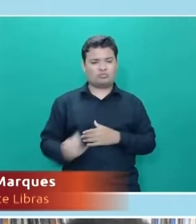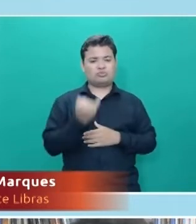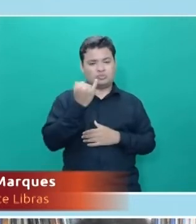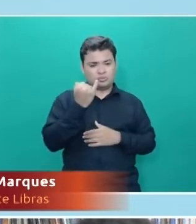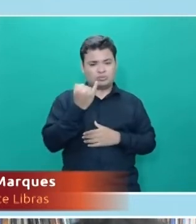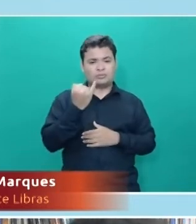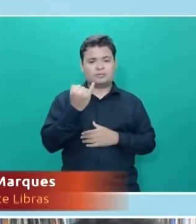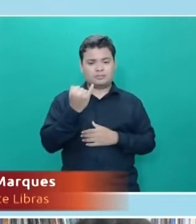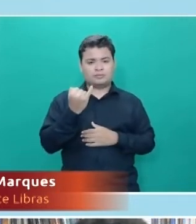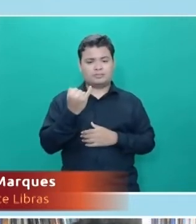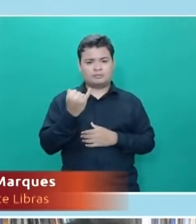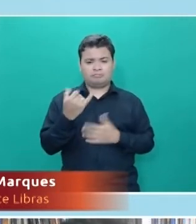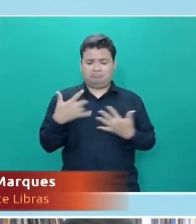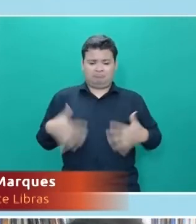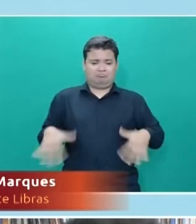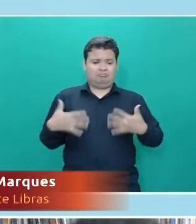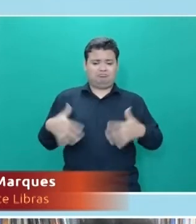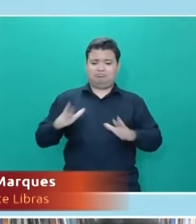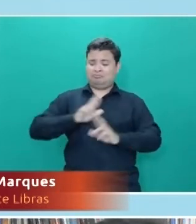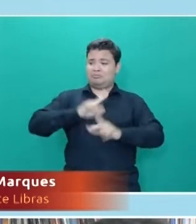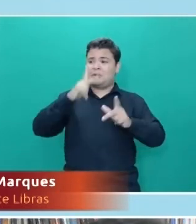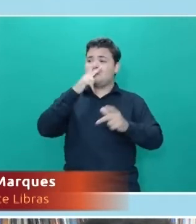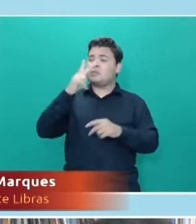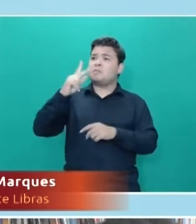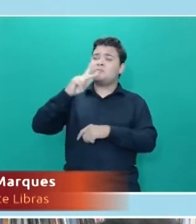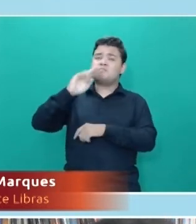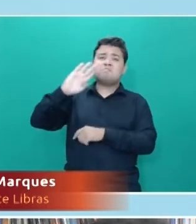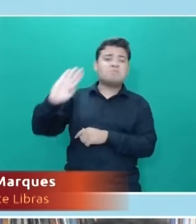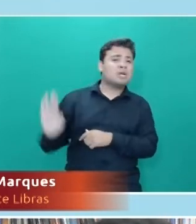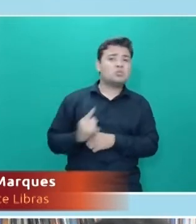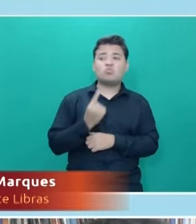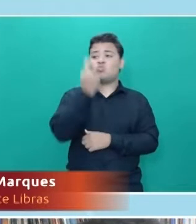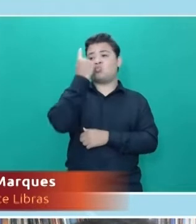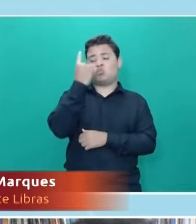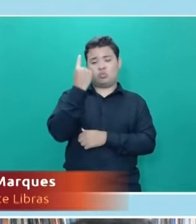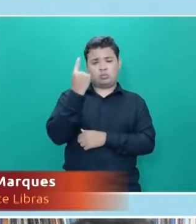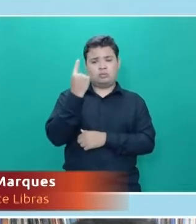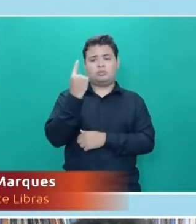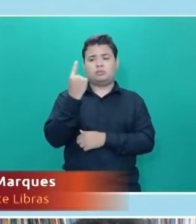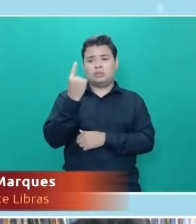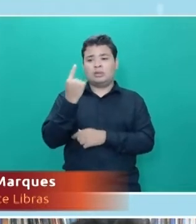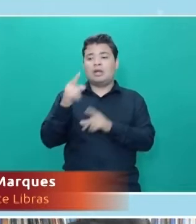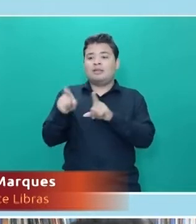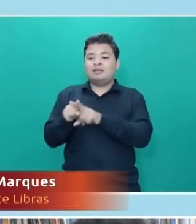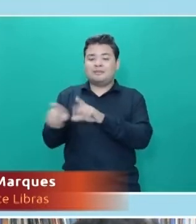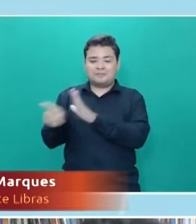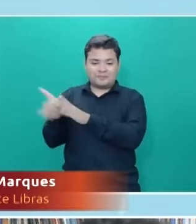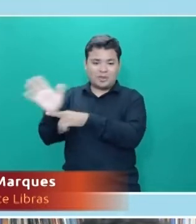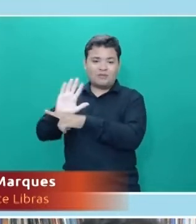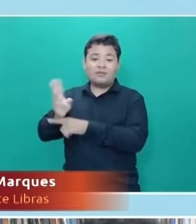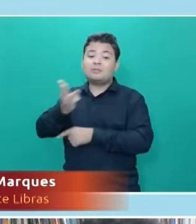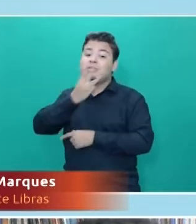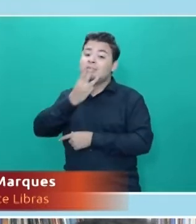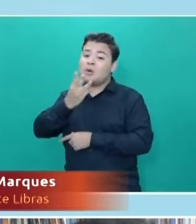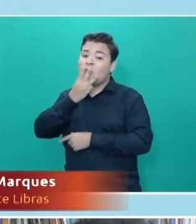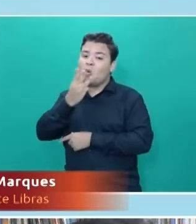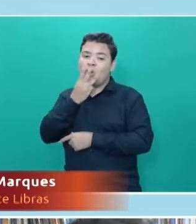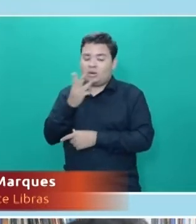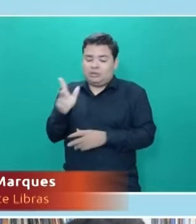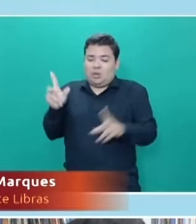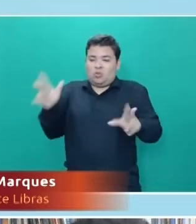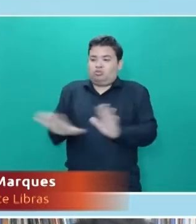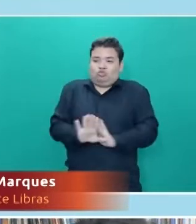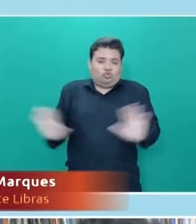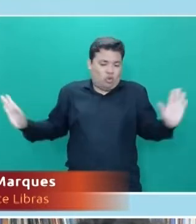é uma loucura, isso só existe, eu acho que é só aqui no Brasil e no universo do Star Wars, é só assim que existe, porque